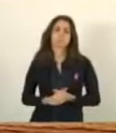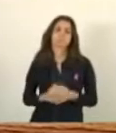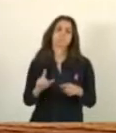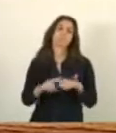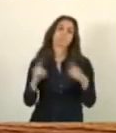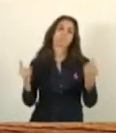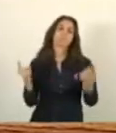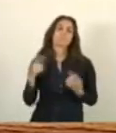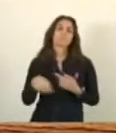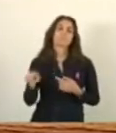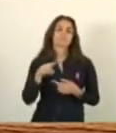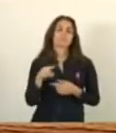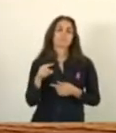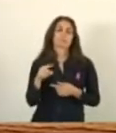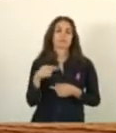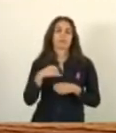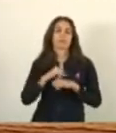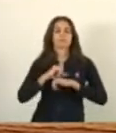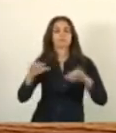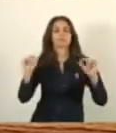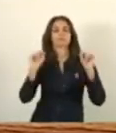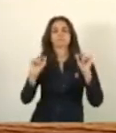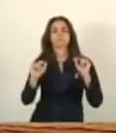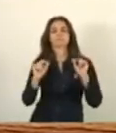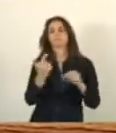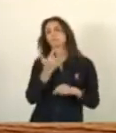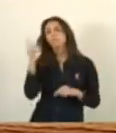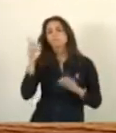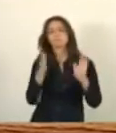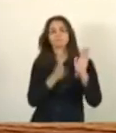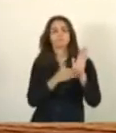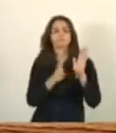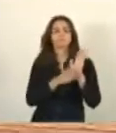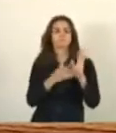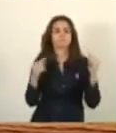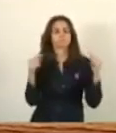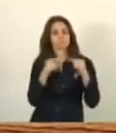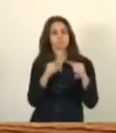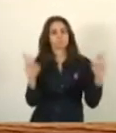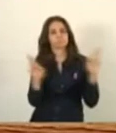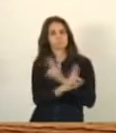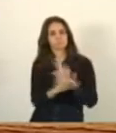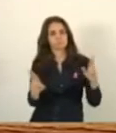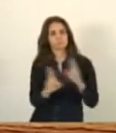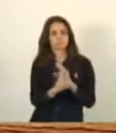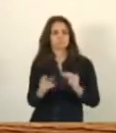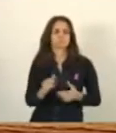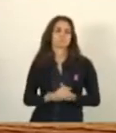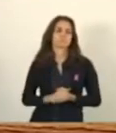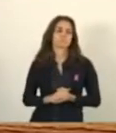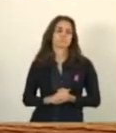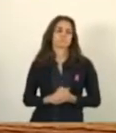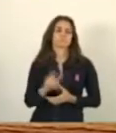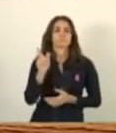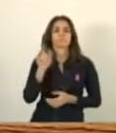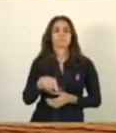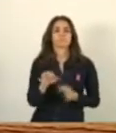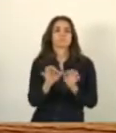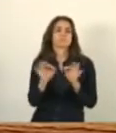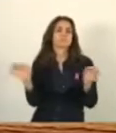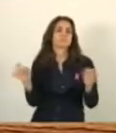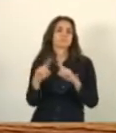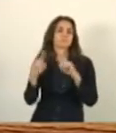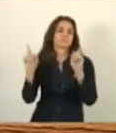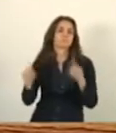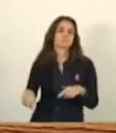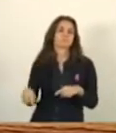oportunidade, senhoras e senhores, quero trazer a este plenário uma outra proposta nesse sentido. Olha só, uma ideia que vem de um simples funcionário